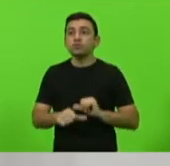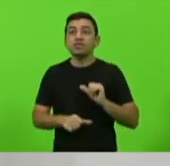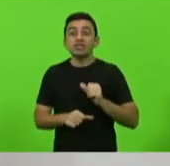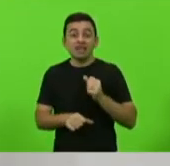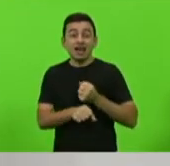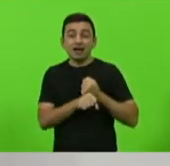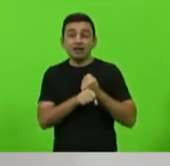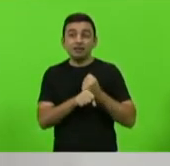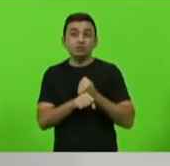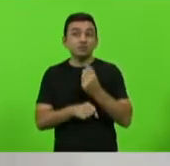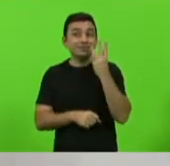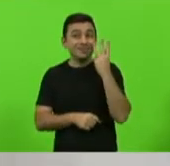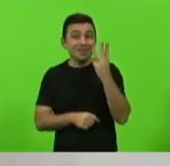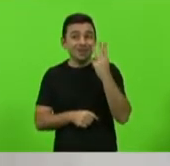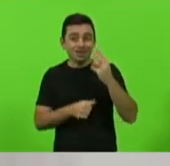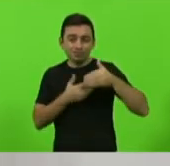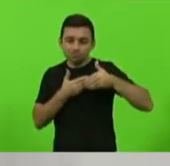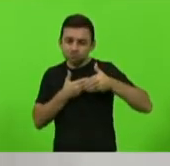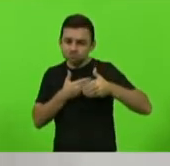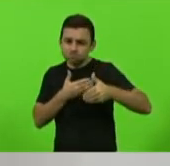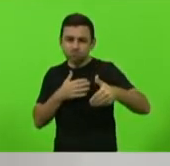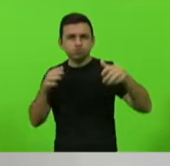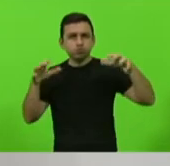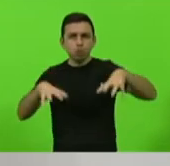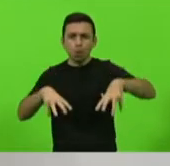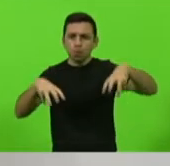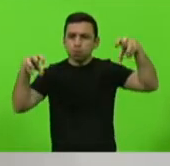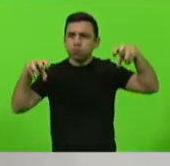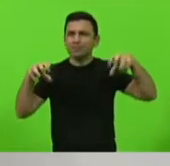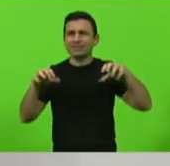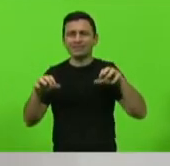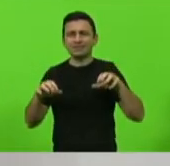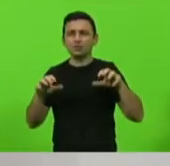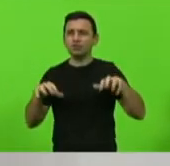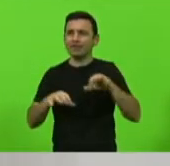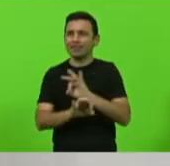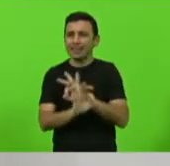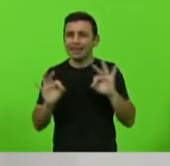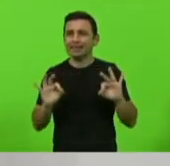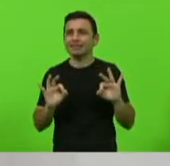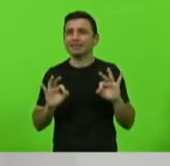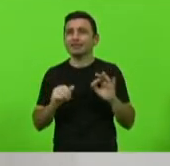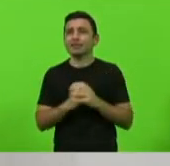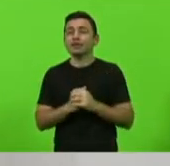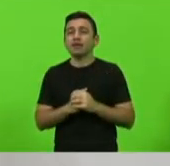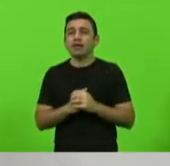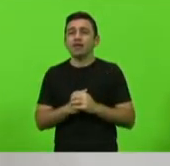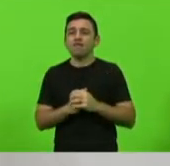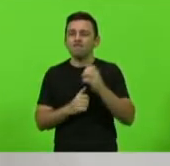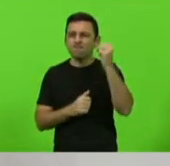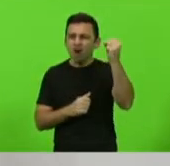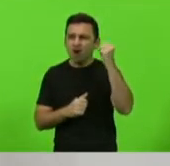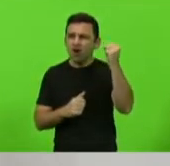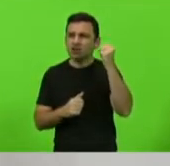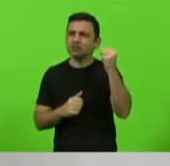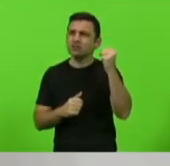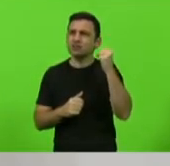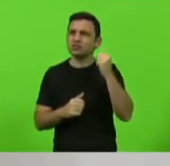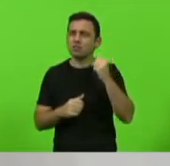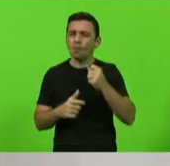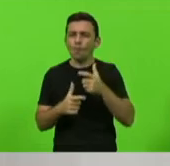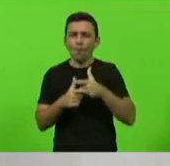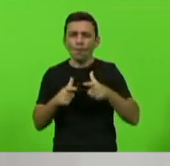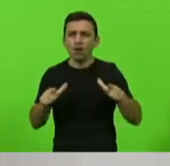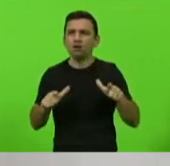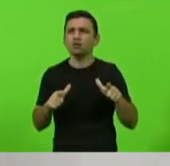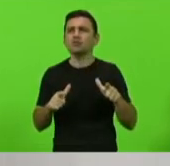3 anos seguidos enfrentando a estiagem. E uma estiagem tão severa que